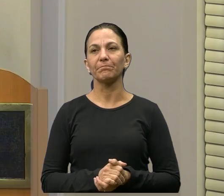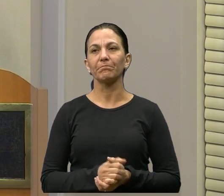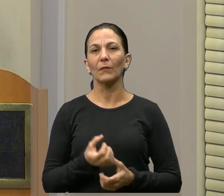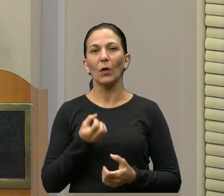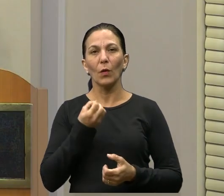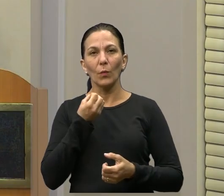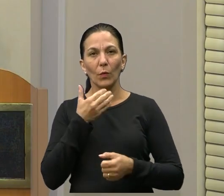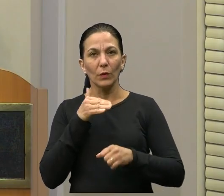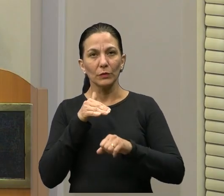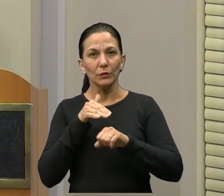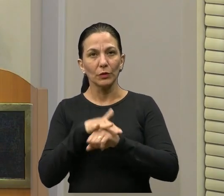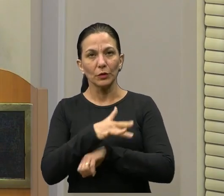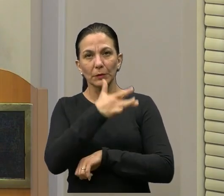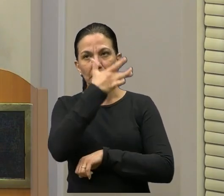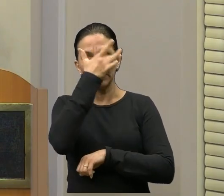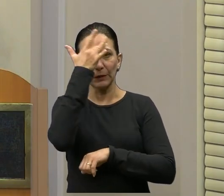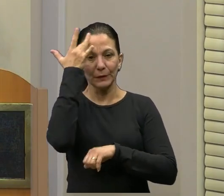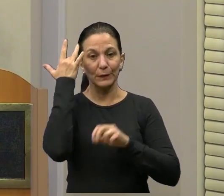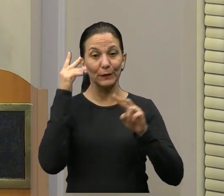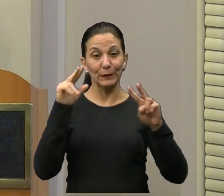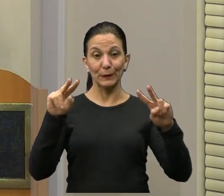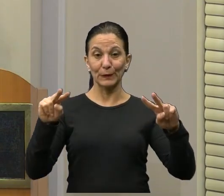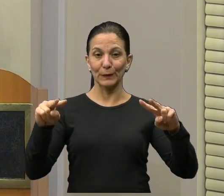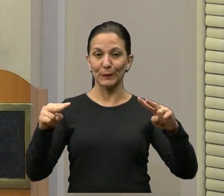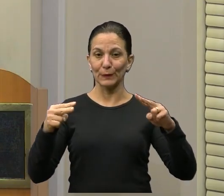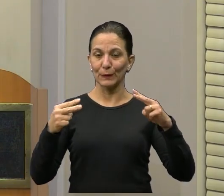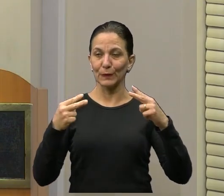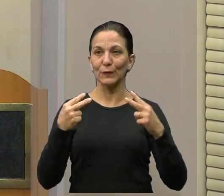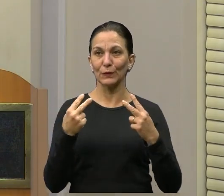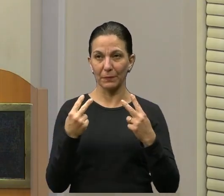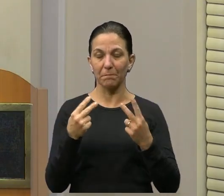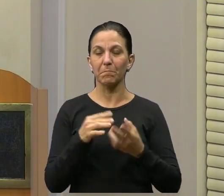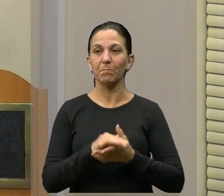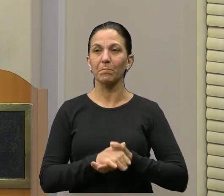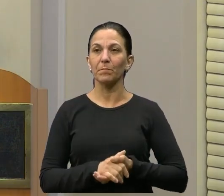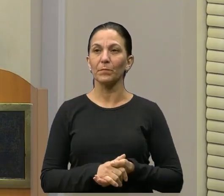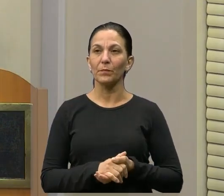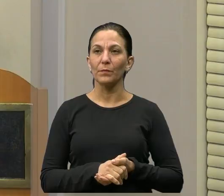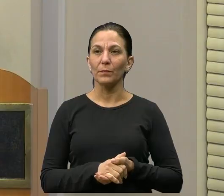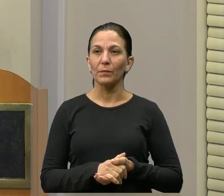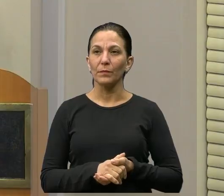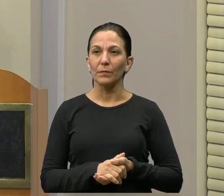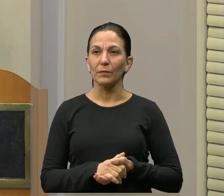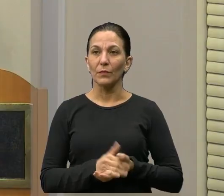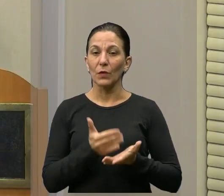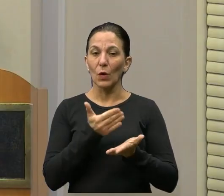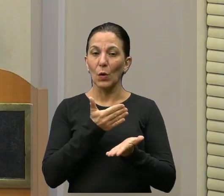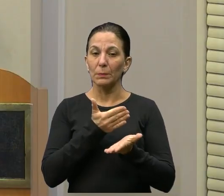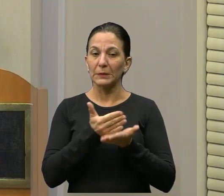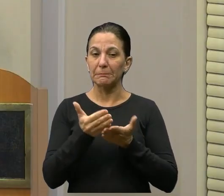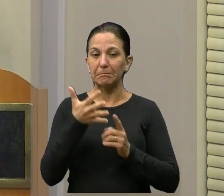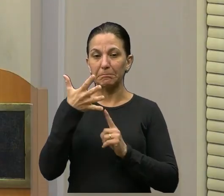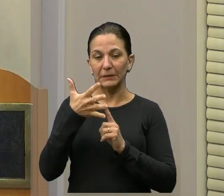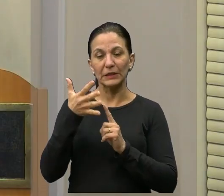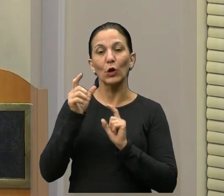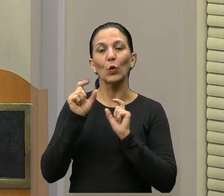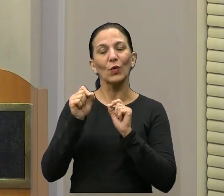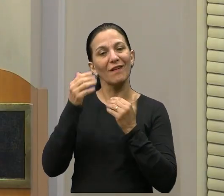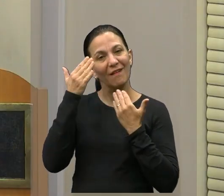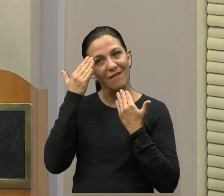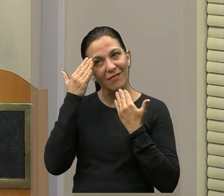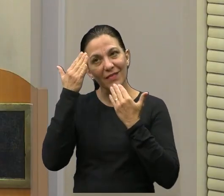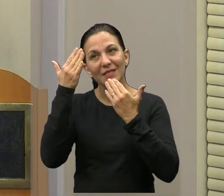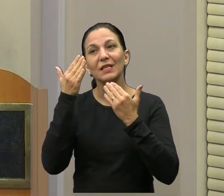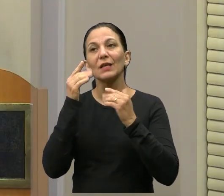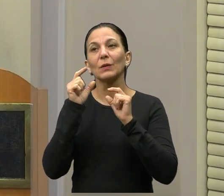Boa noite a todas as pessoas que nos ouvem, que nos assistem. Inicio o meu pequeno expediente agradecendo